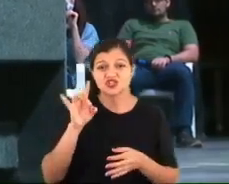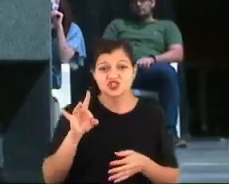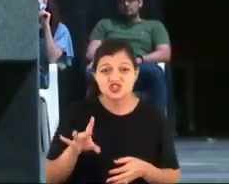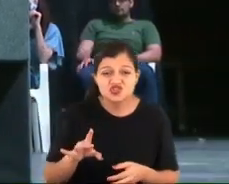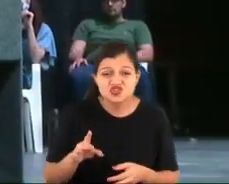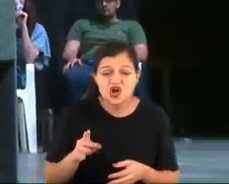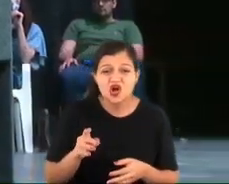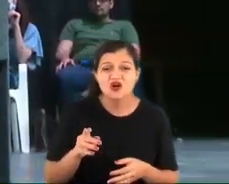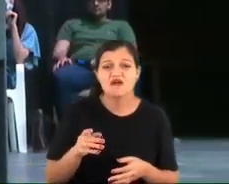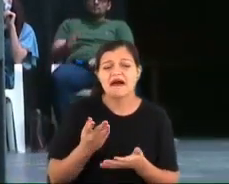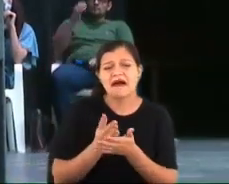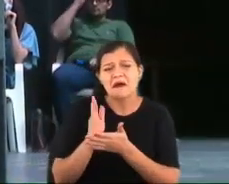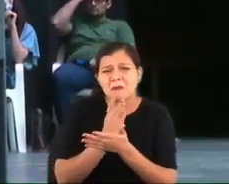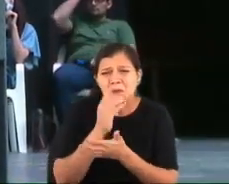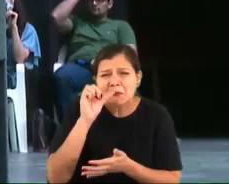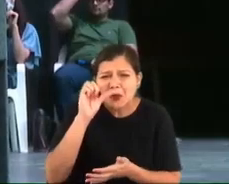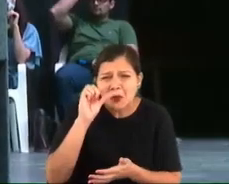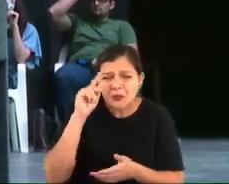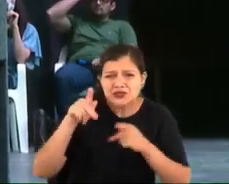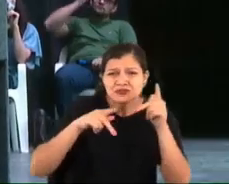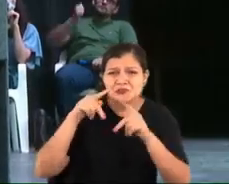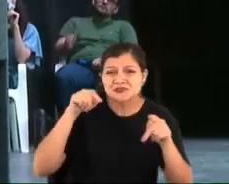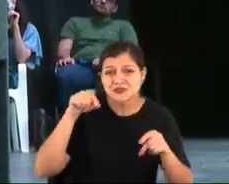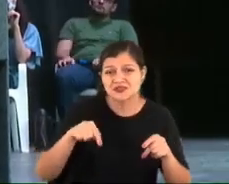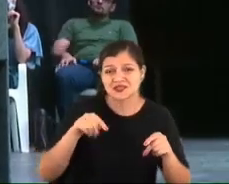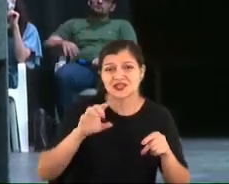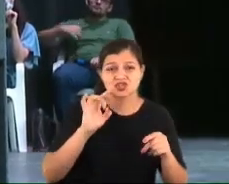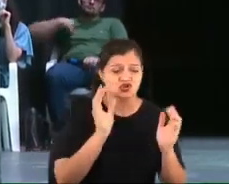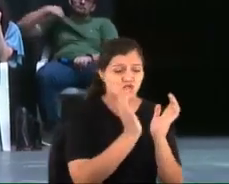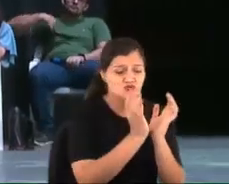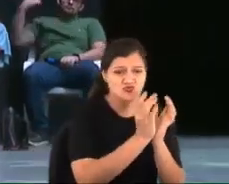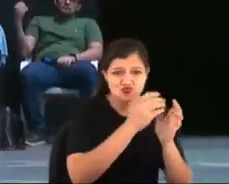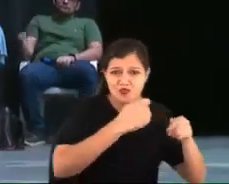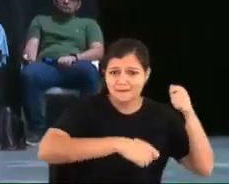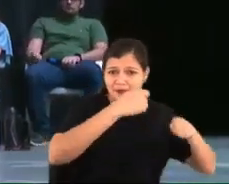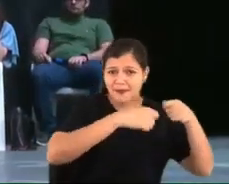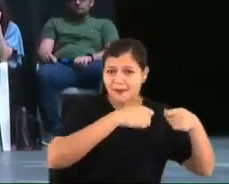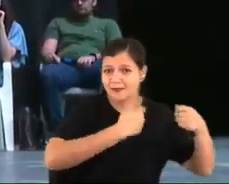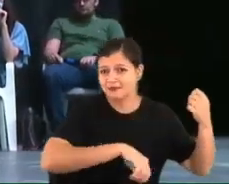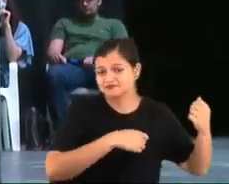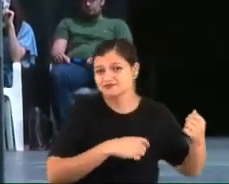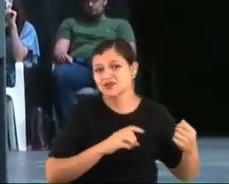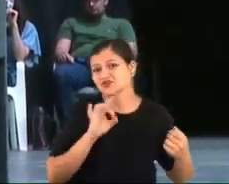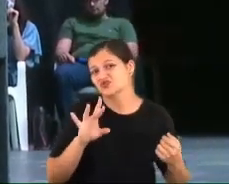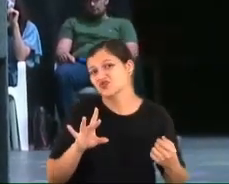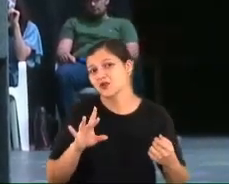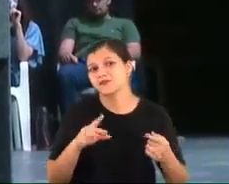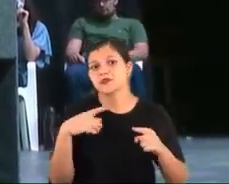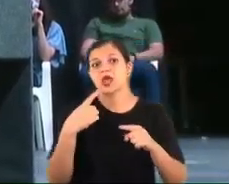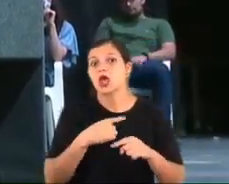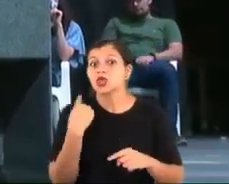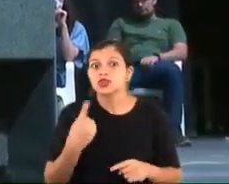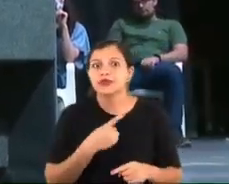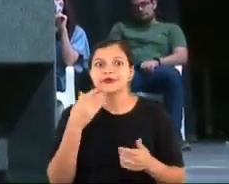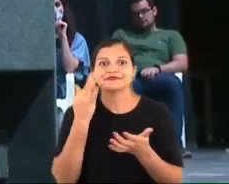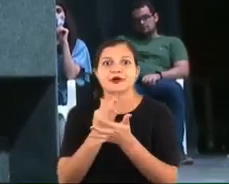poucas pessoas aqui. A gente falta culto por nada. Falta culto porque, vai